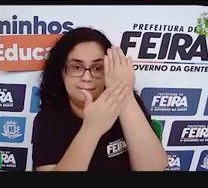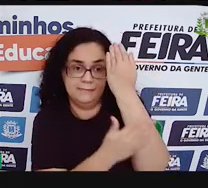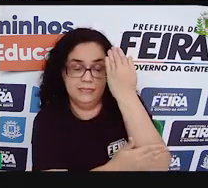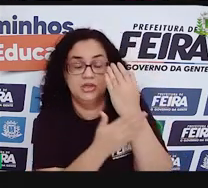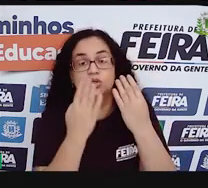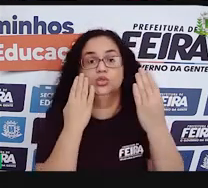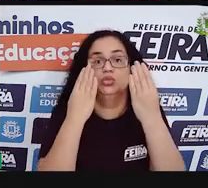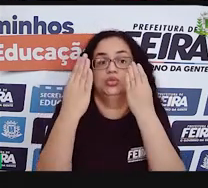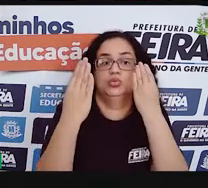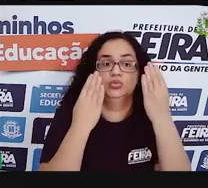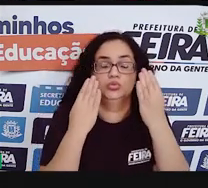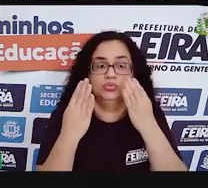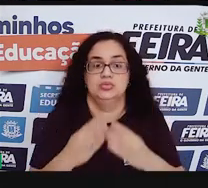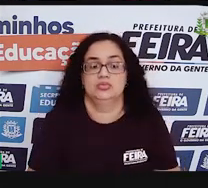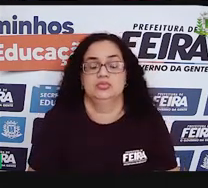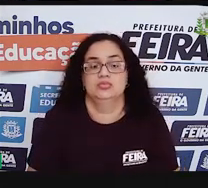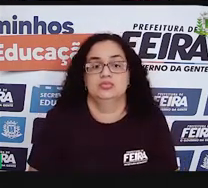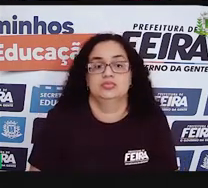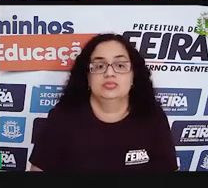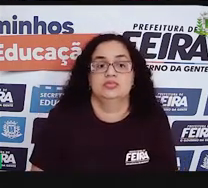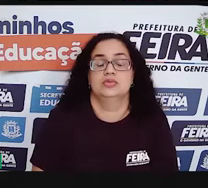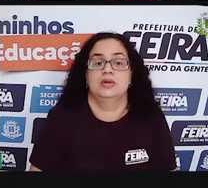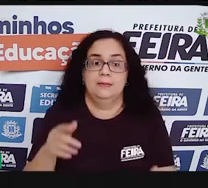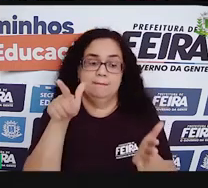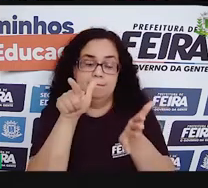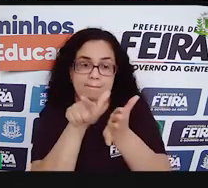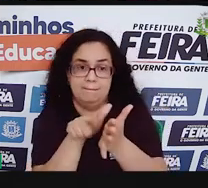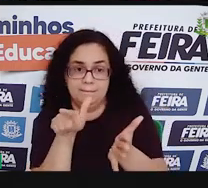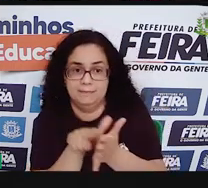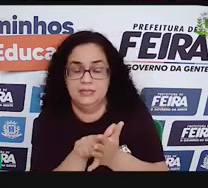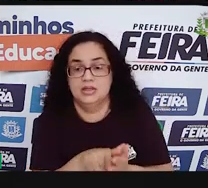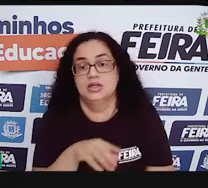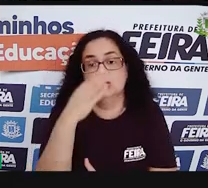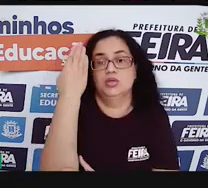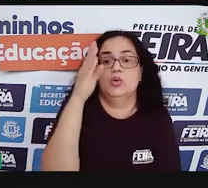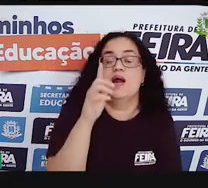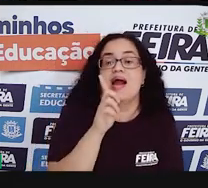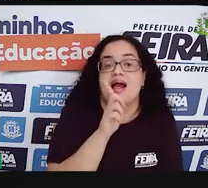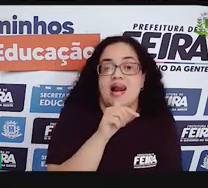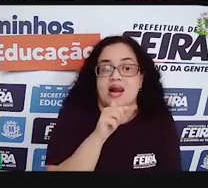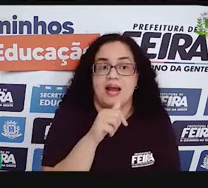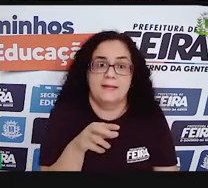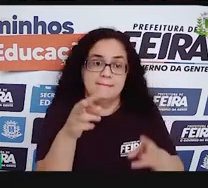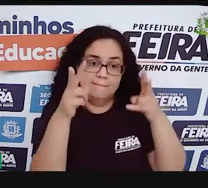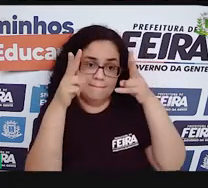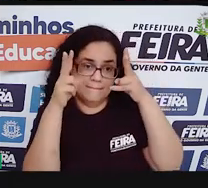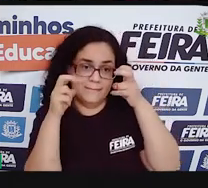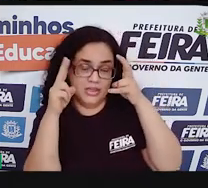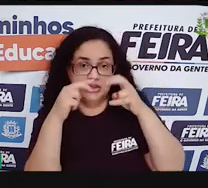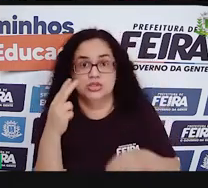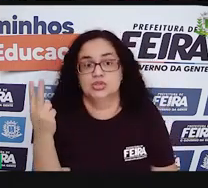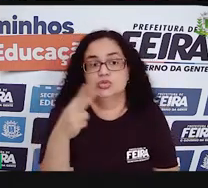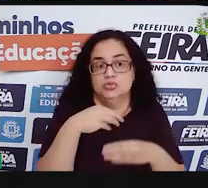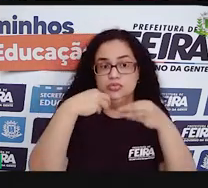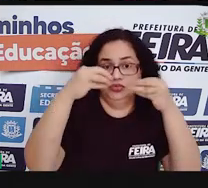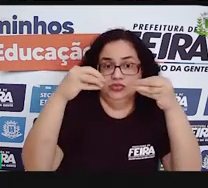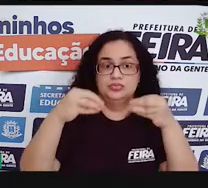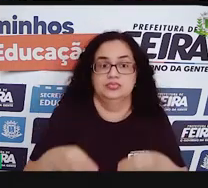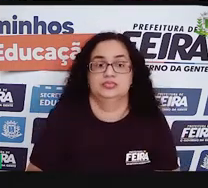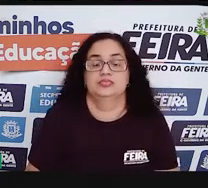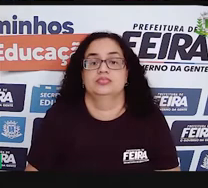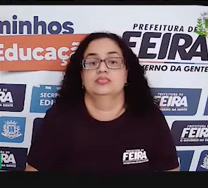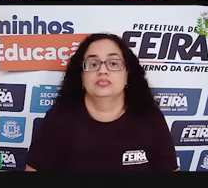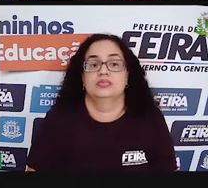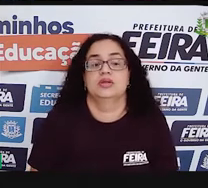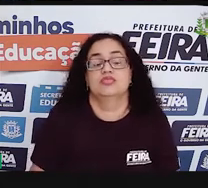maior comparado com a madeira, né? Comparado com o papel, comparado com a mangueira, a gente percebe que esses dois são mais flexíveis.